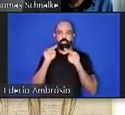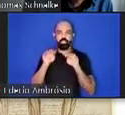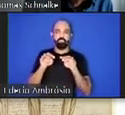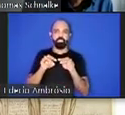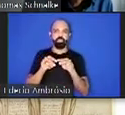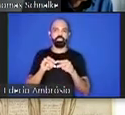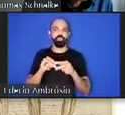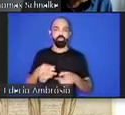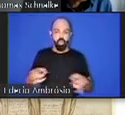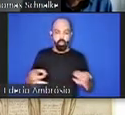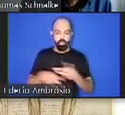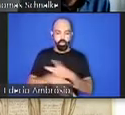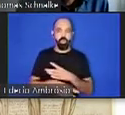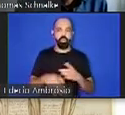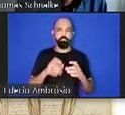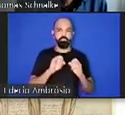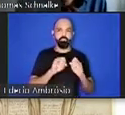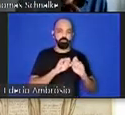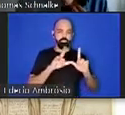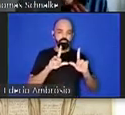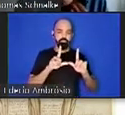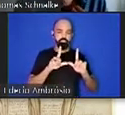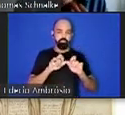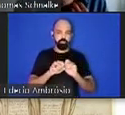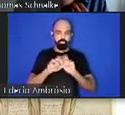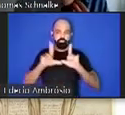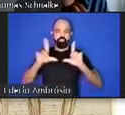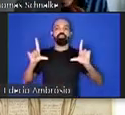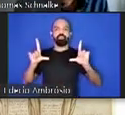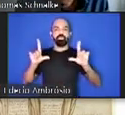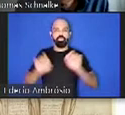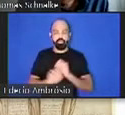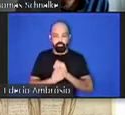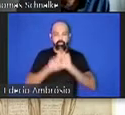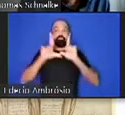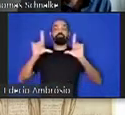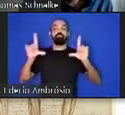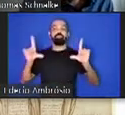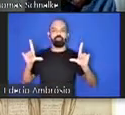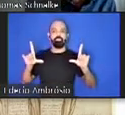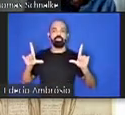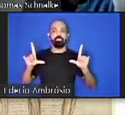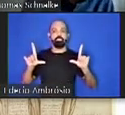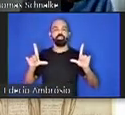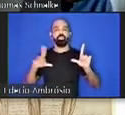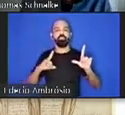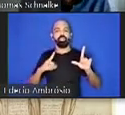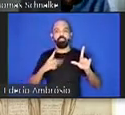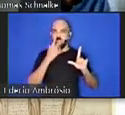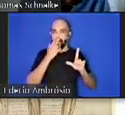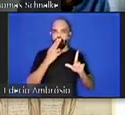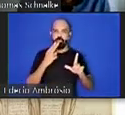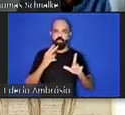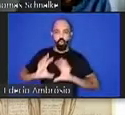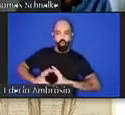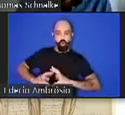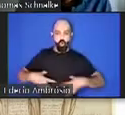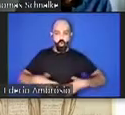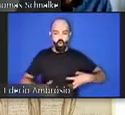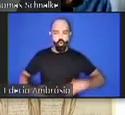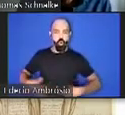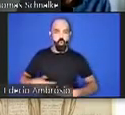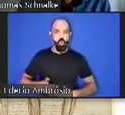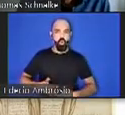nós temos close-ups funcionais e também temos close-ups em órgãos